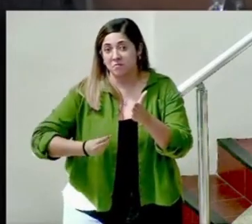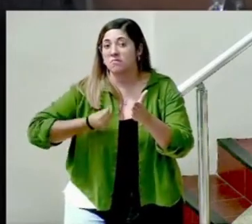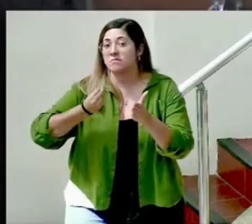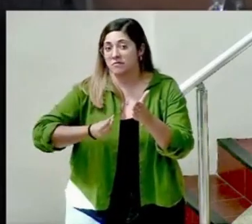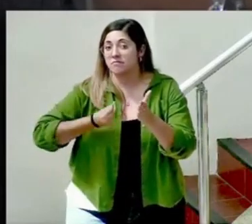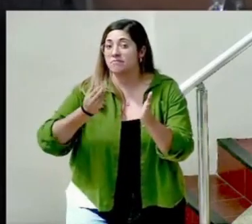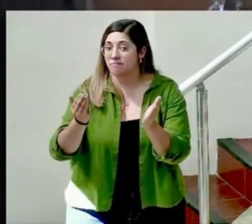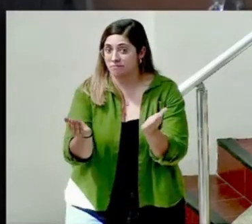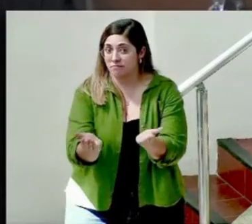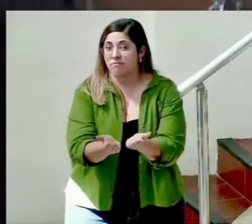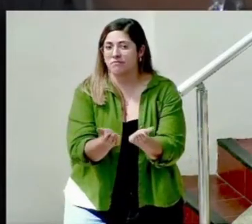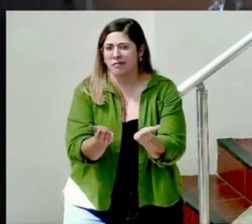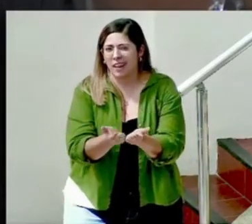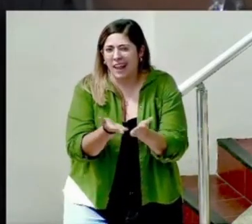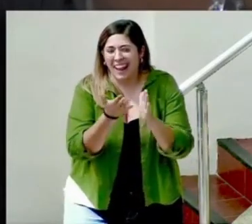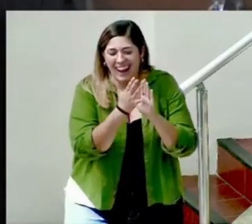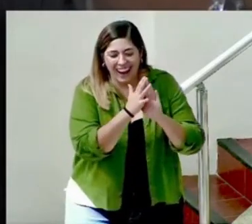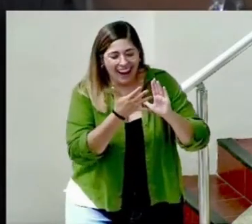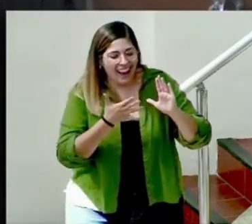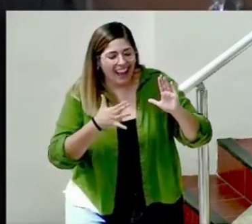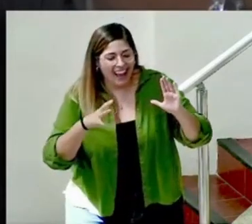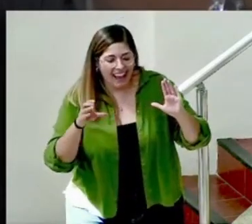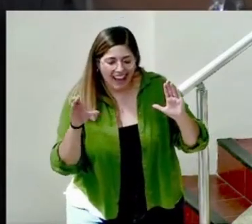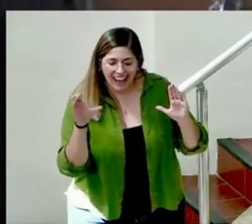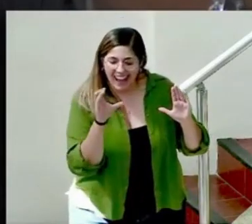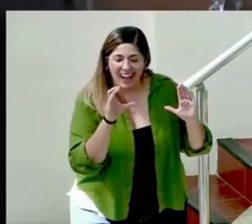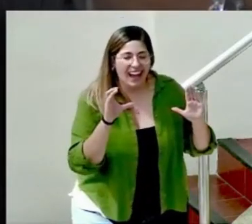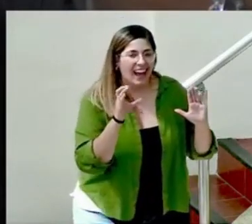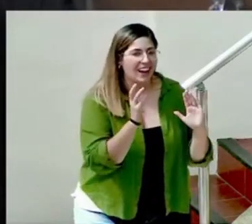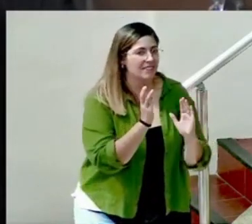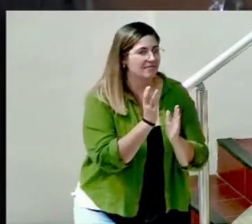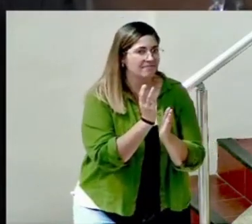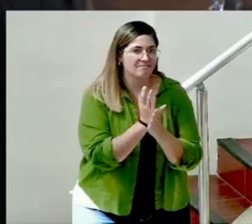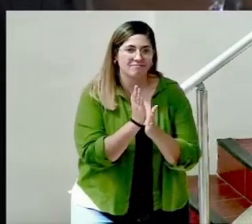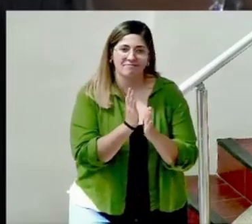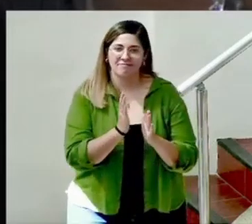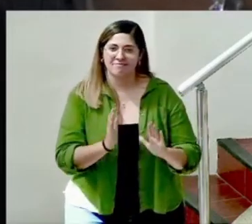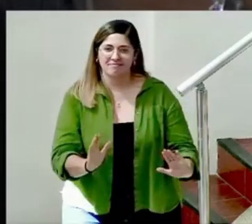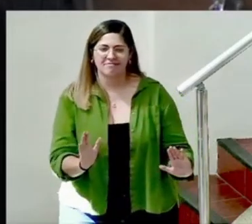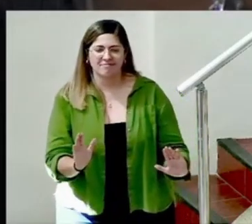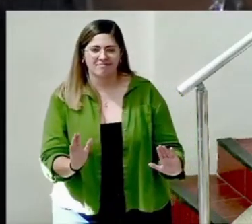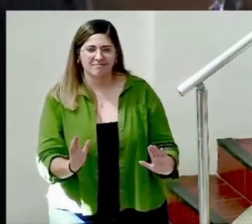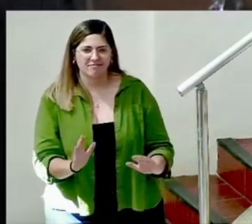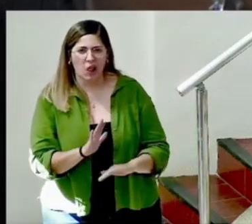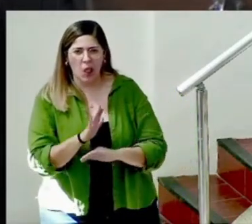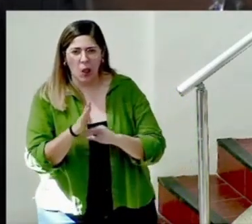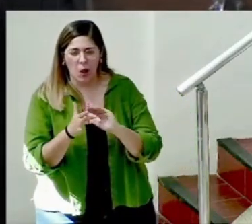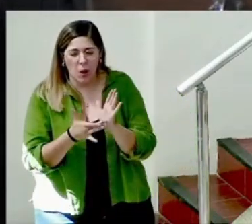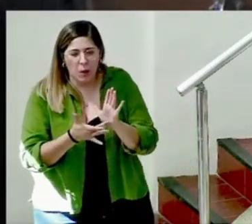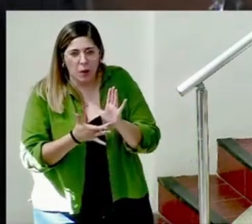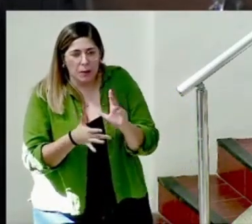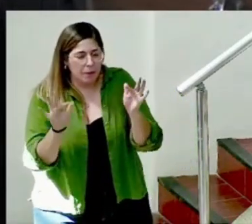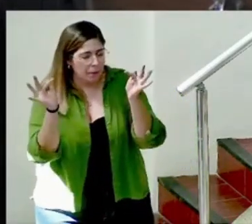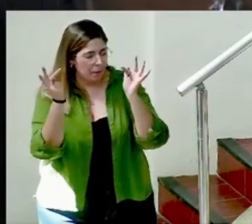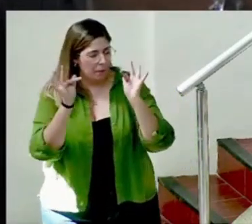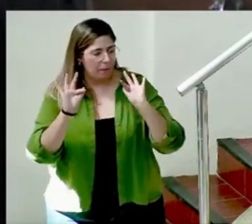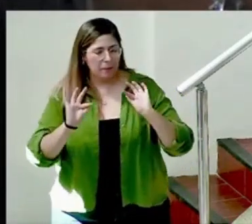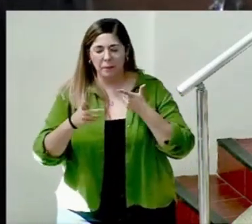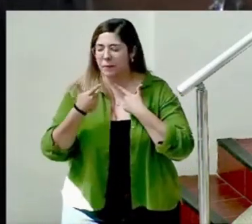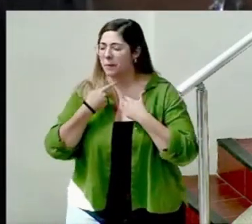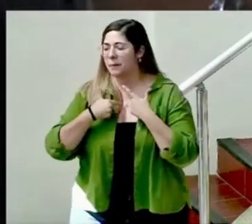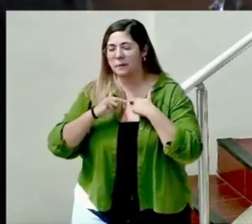Pelo brilho passageiro deste mundo, com todos os seus deleites e prazeres.